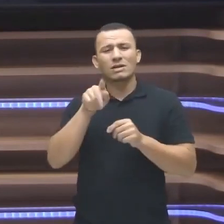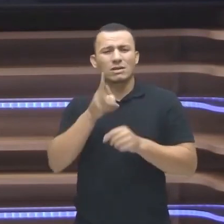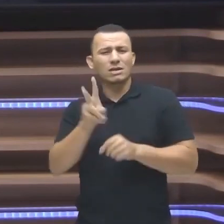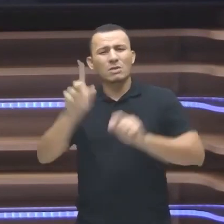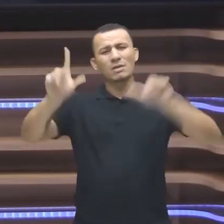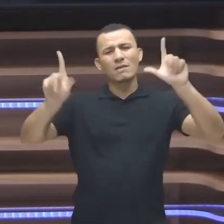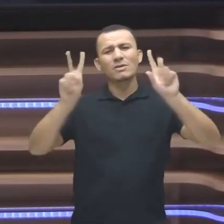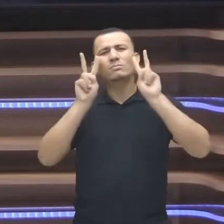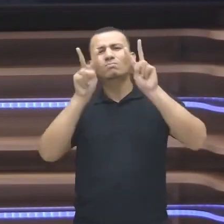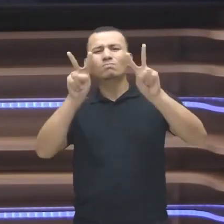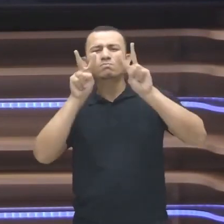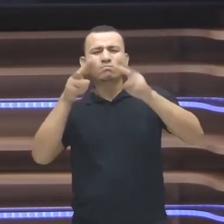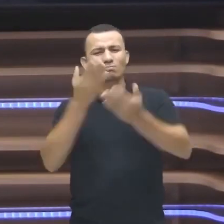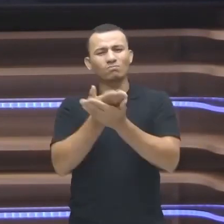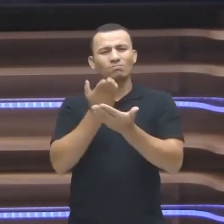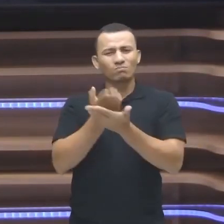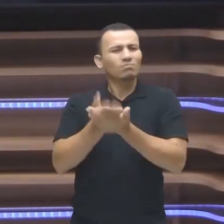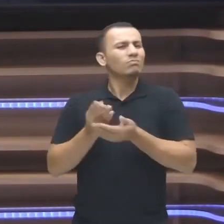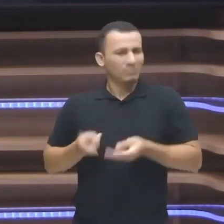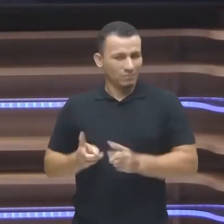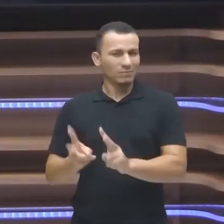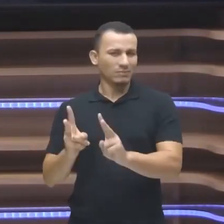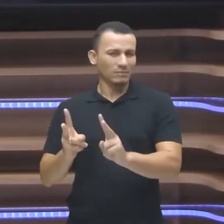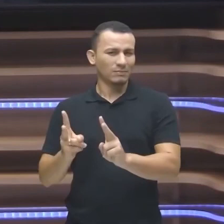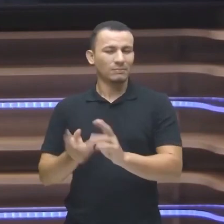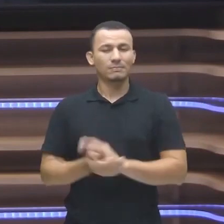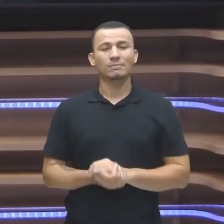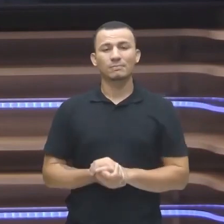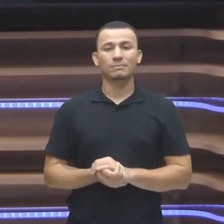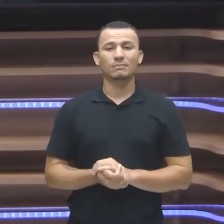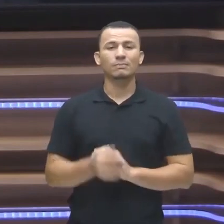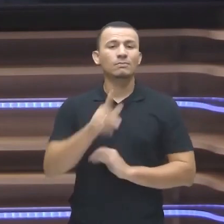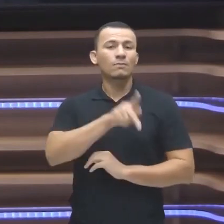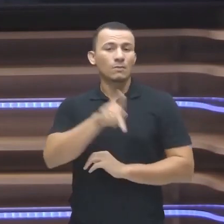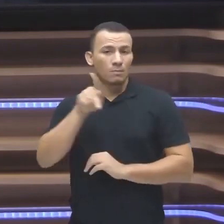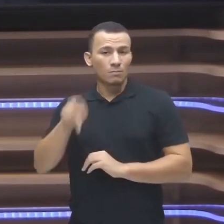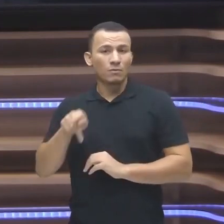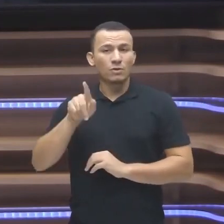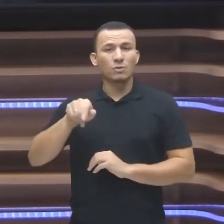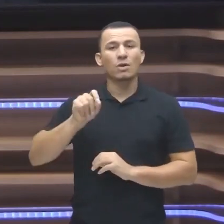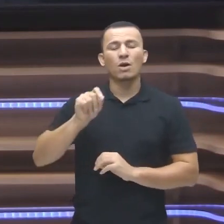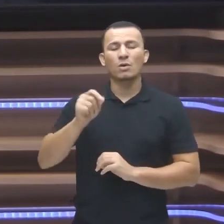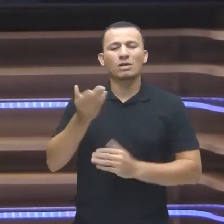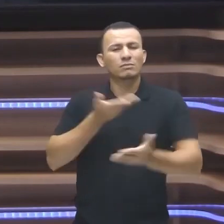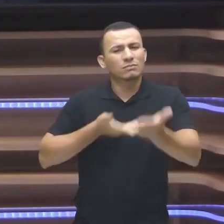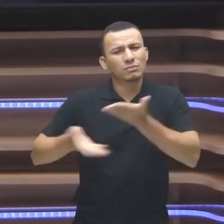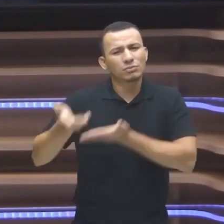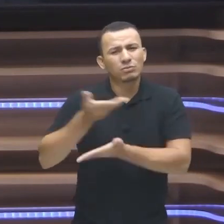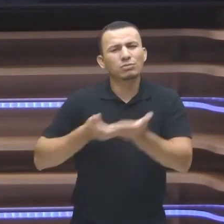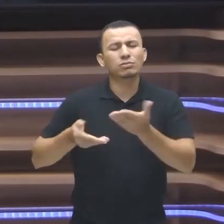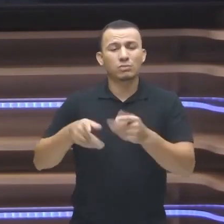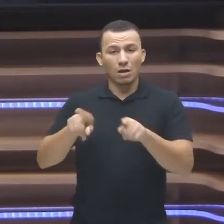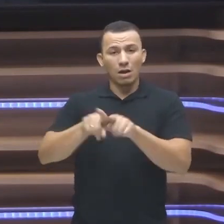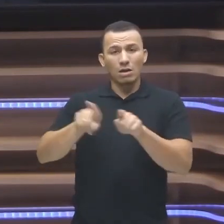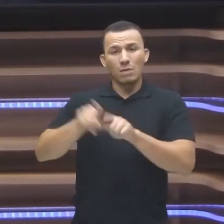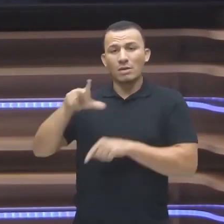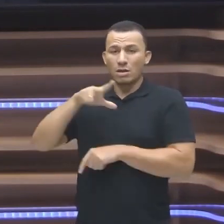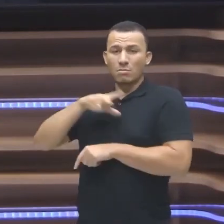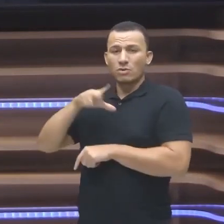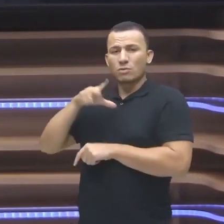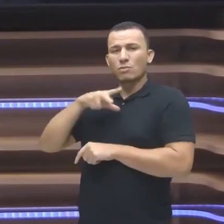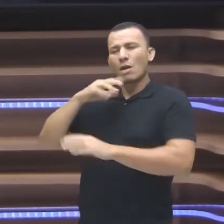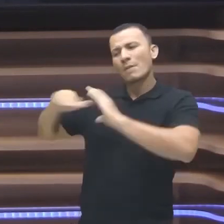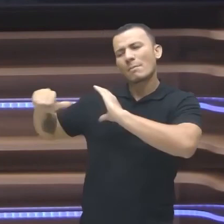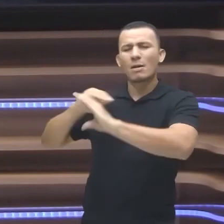E o professor que dá de vocês, ele vai estar justamente dando esses encaminhamentos no particular, junto com vocês,